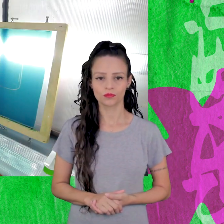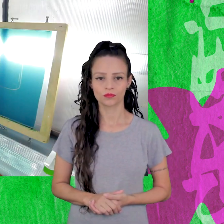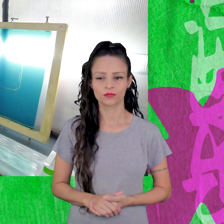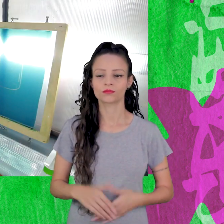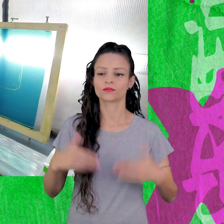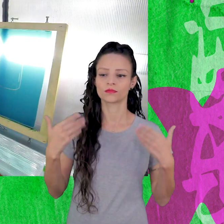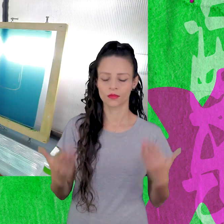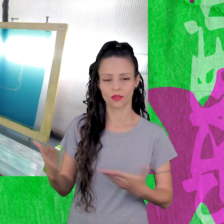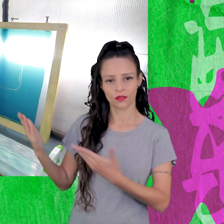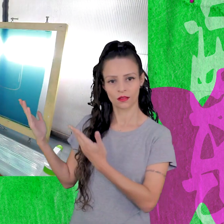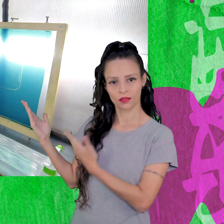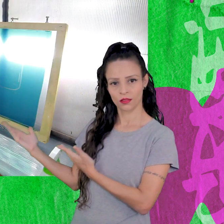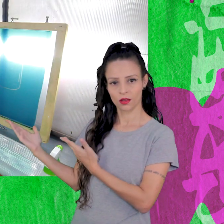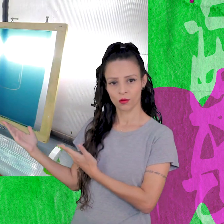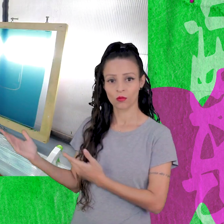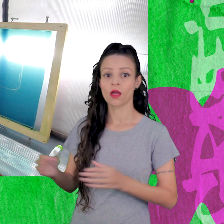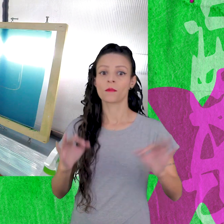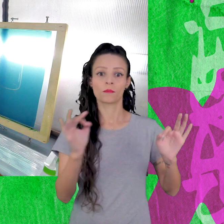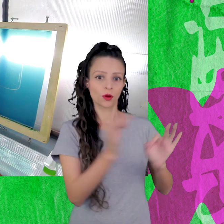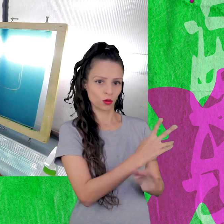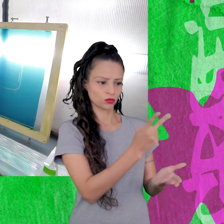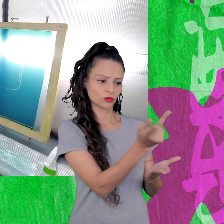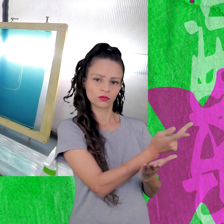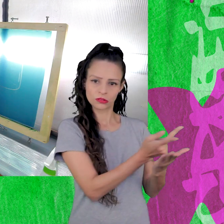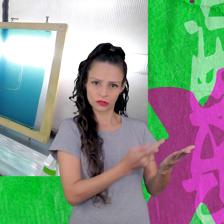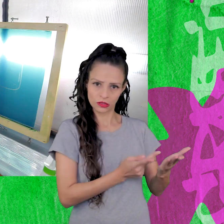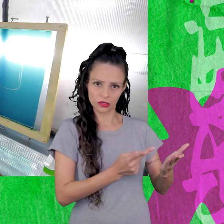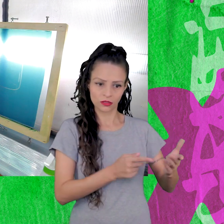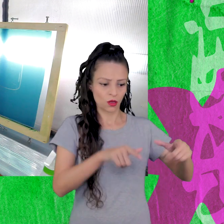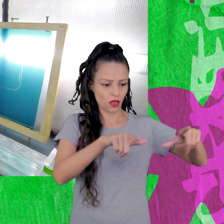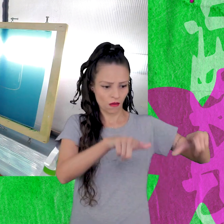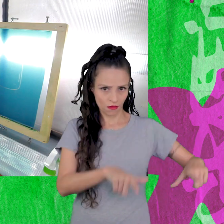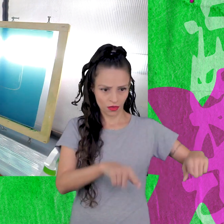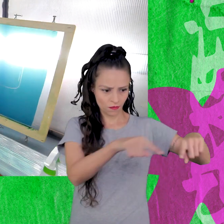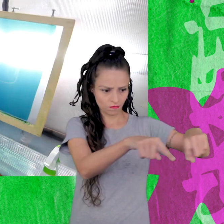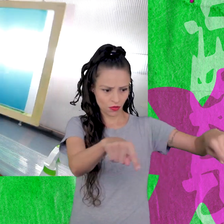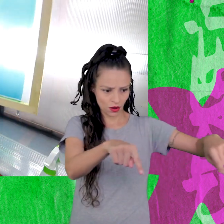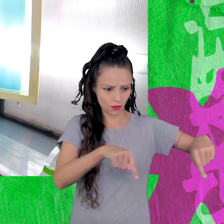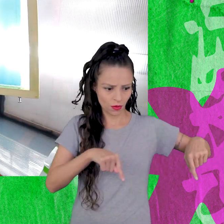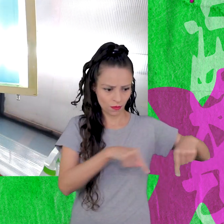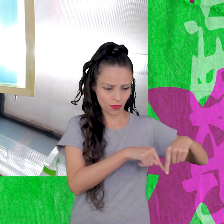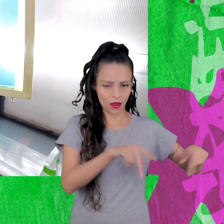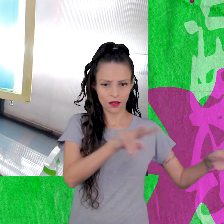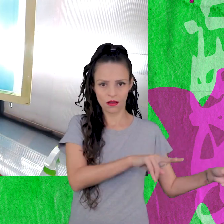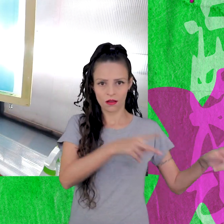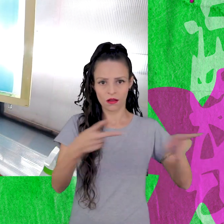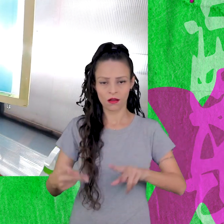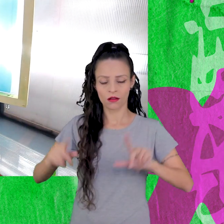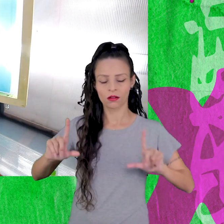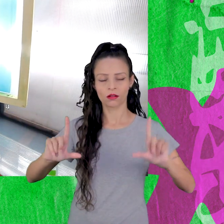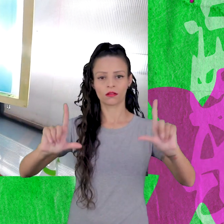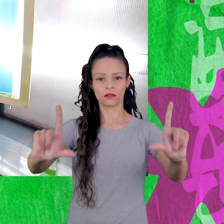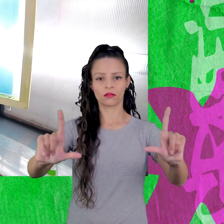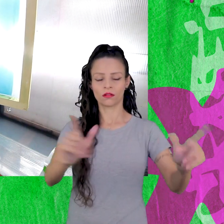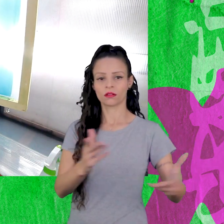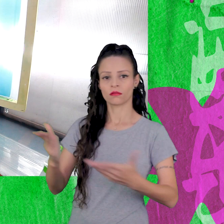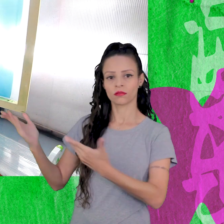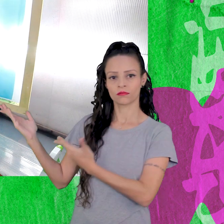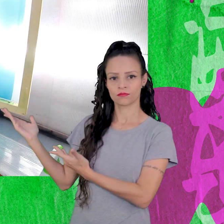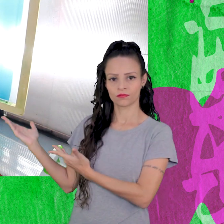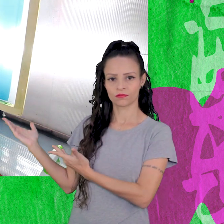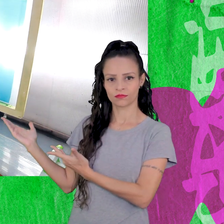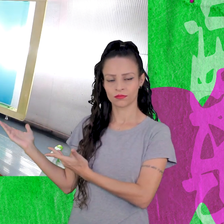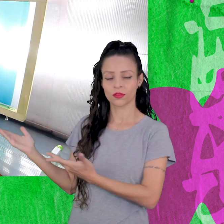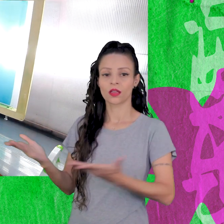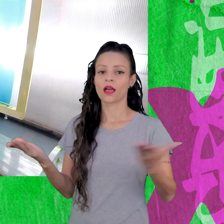Então galera, aí aquele desenho que a gente tinha ali na mesa de gravar, ele vai estar aqui agora nessa tela.